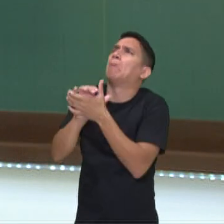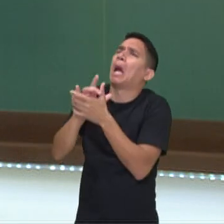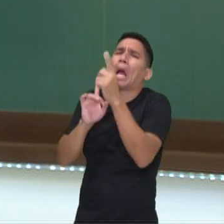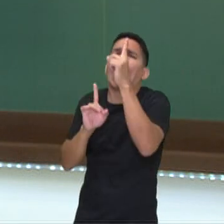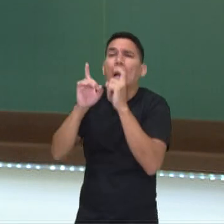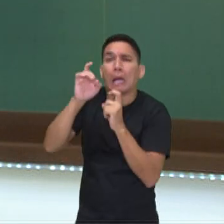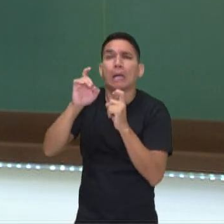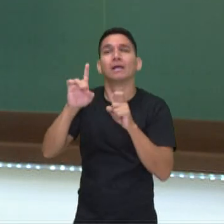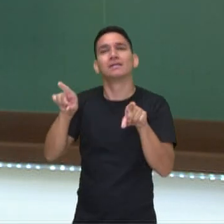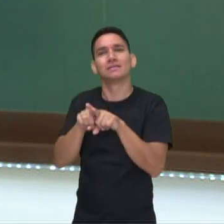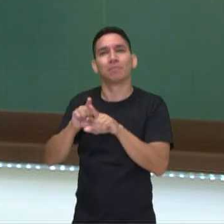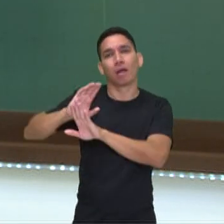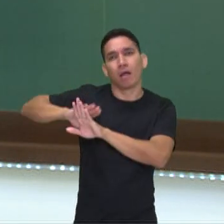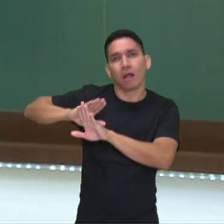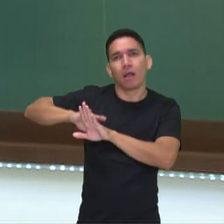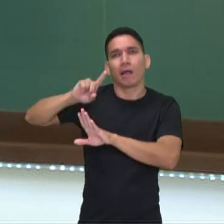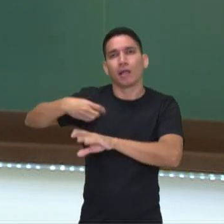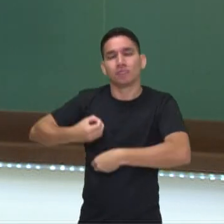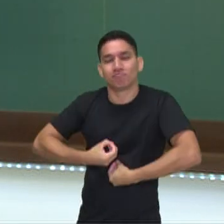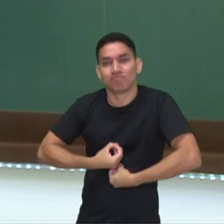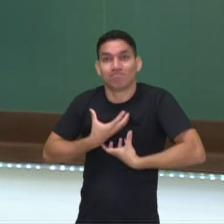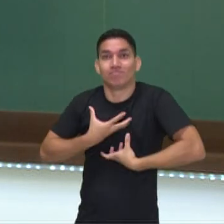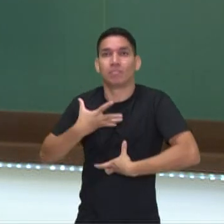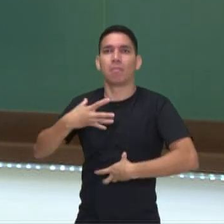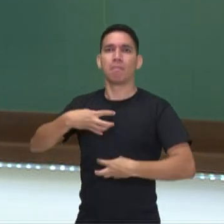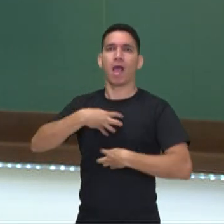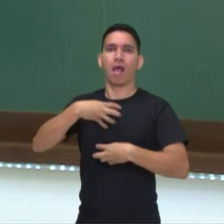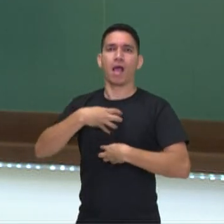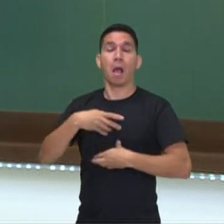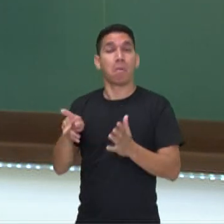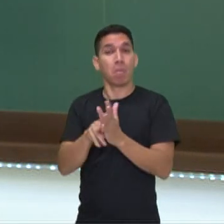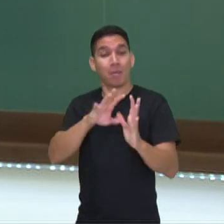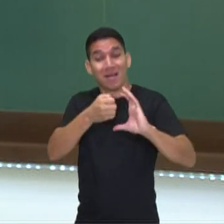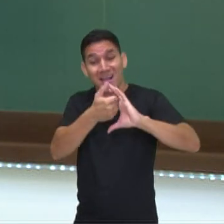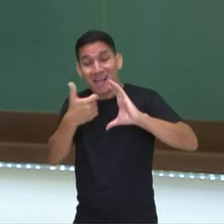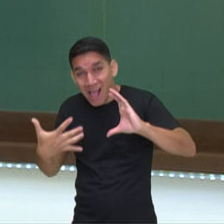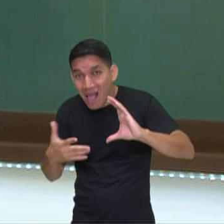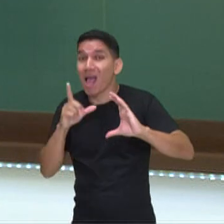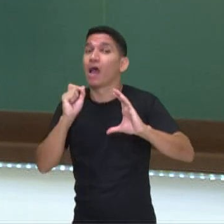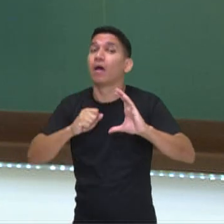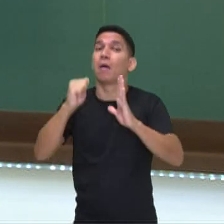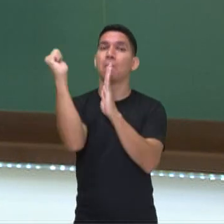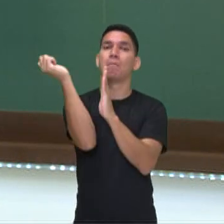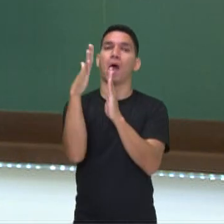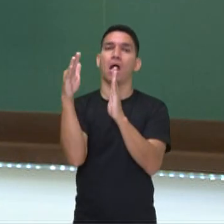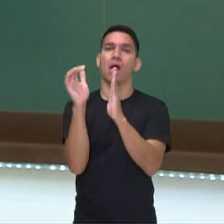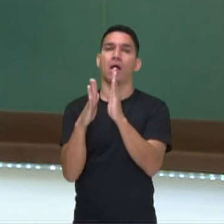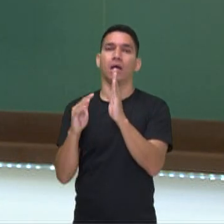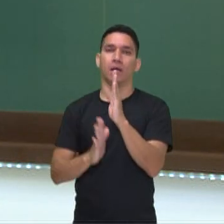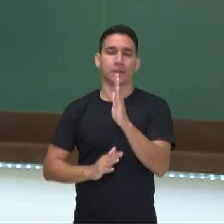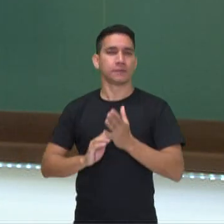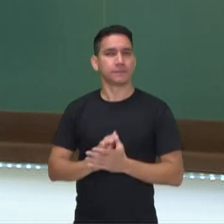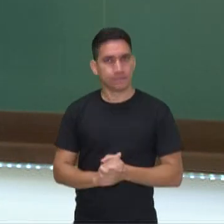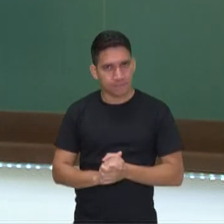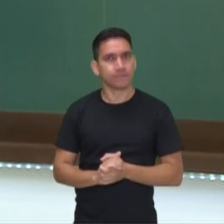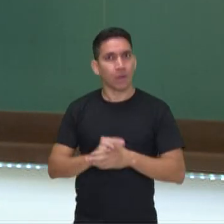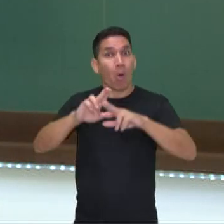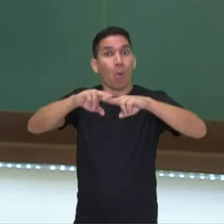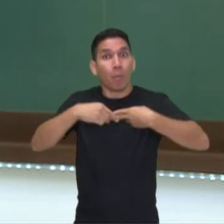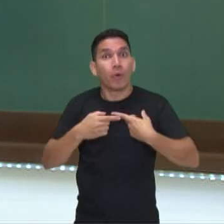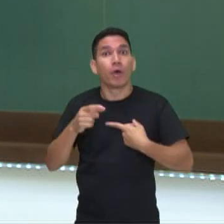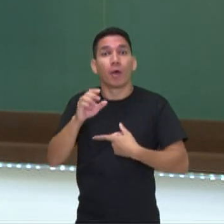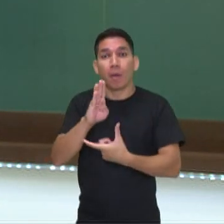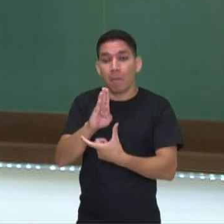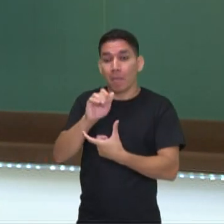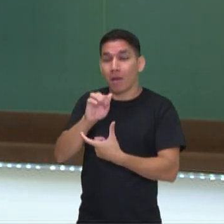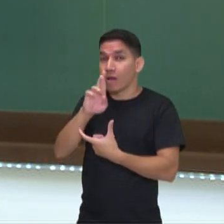né? O próprio sentimentalismo do corpo é muito caracterizado como barroco, por isso o nome, gente. Ele retrata muito,